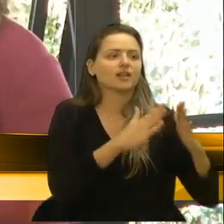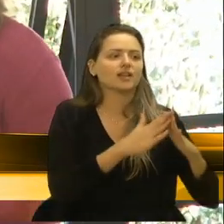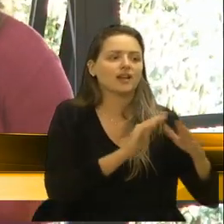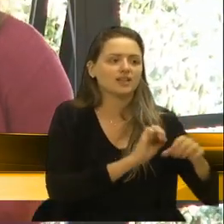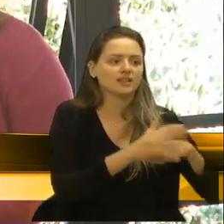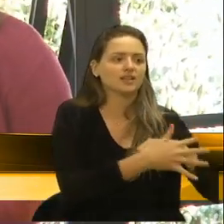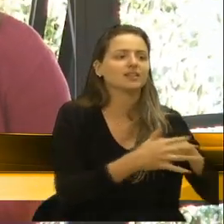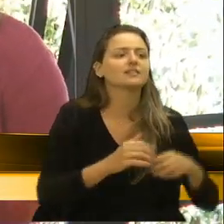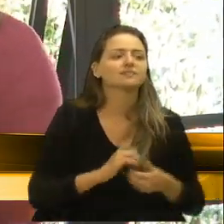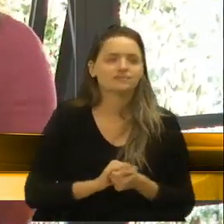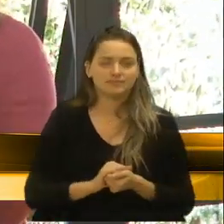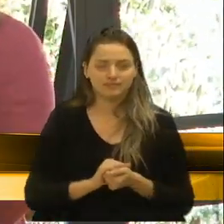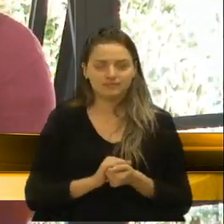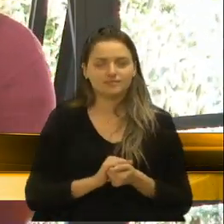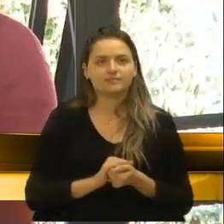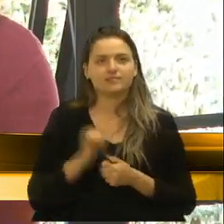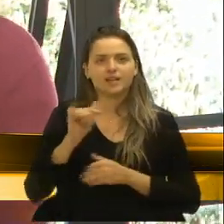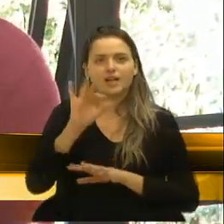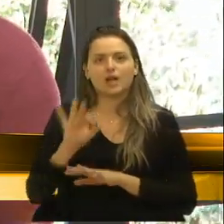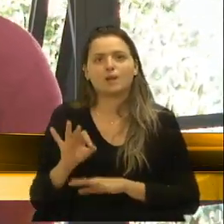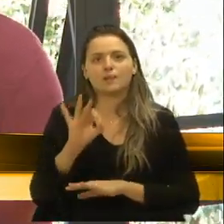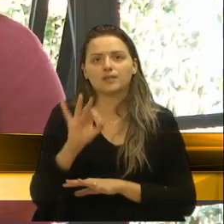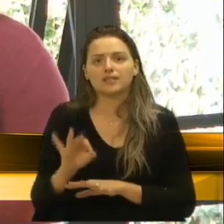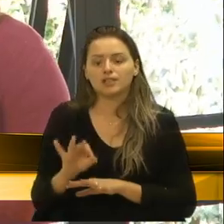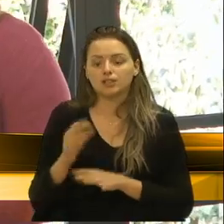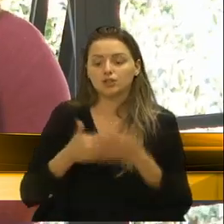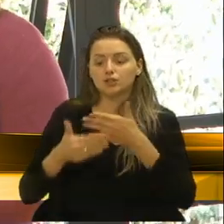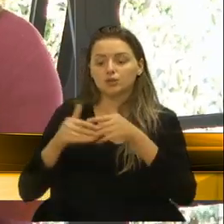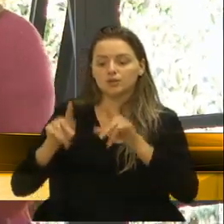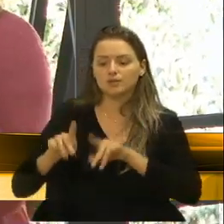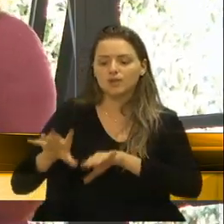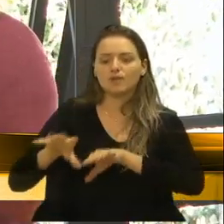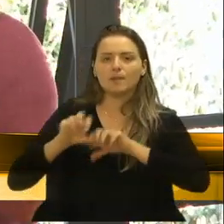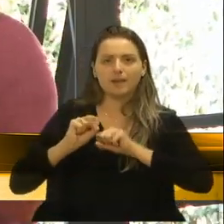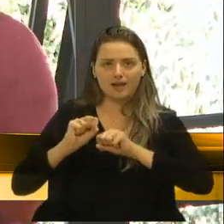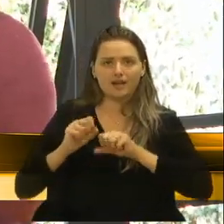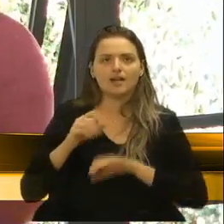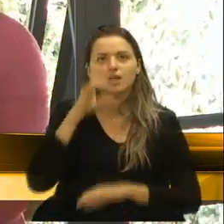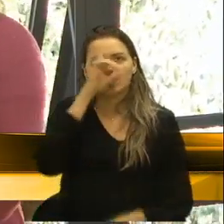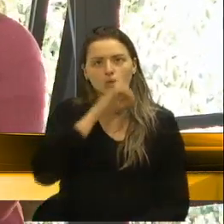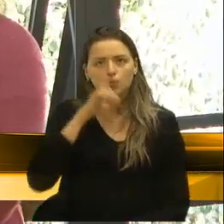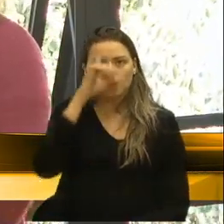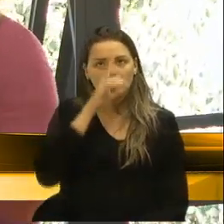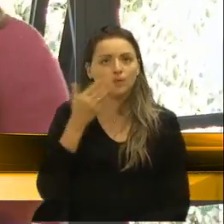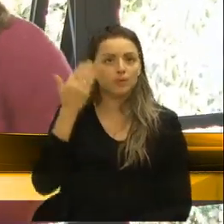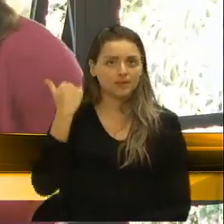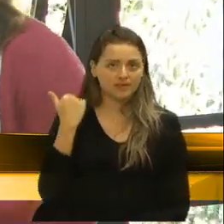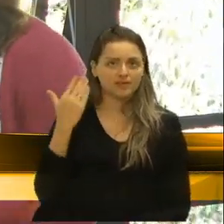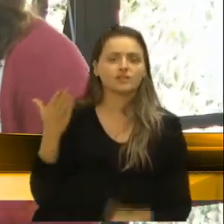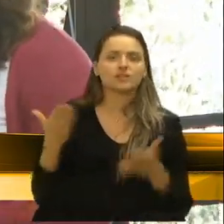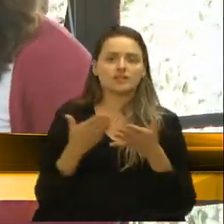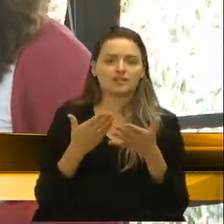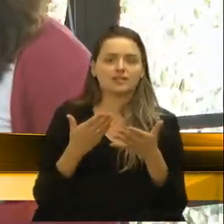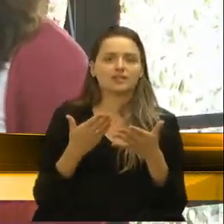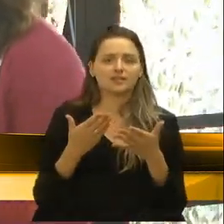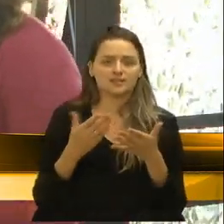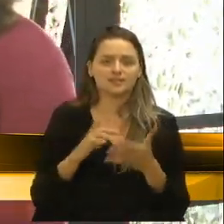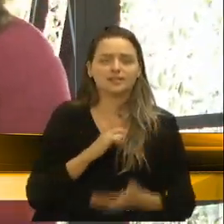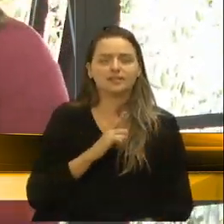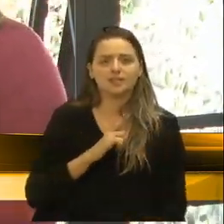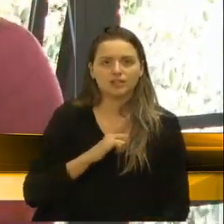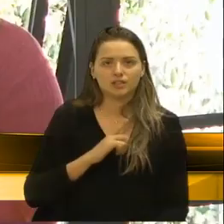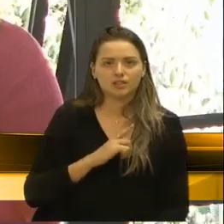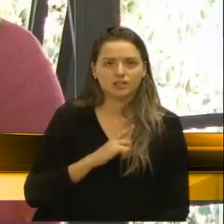decréscimo de contágio, de percentual de contaminação. Mas, nesse domingo, a gente já teve um aumento. A gente passou,